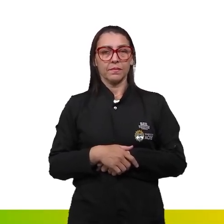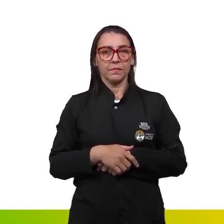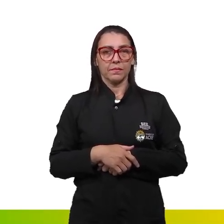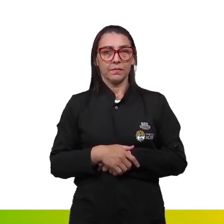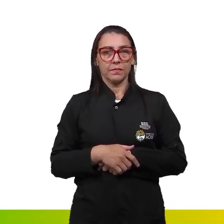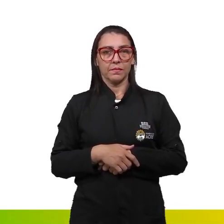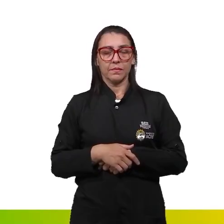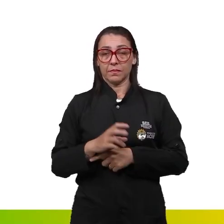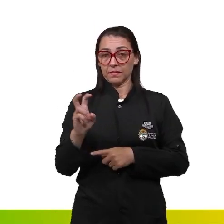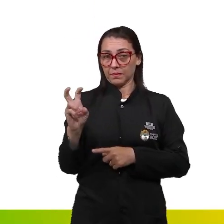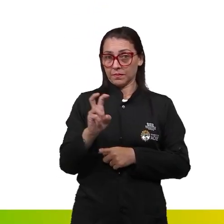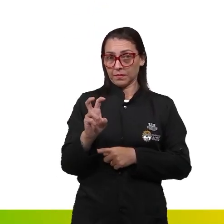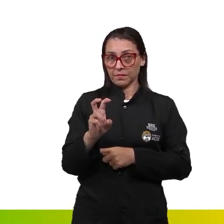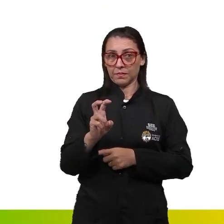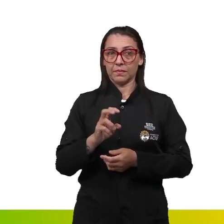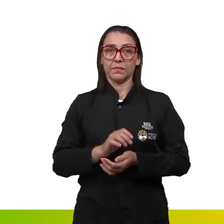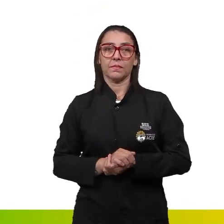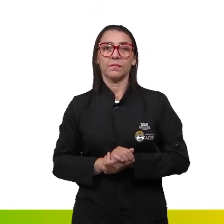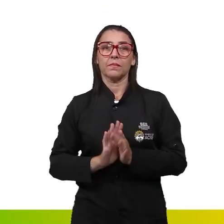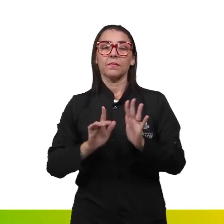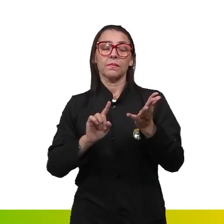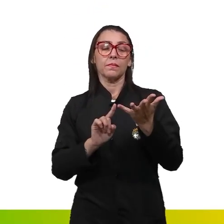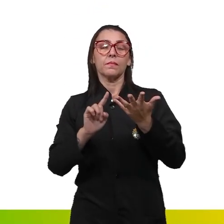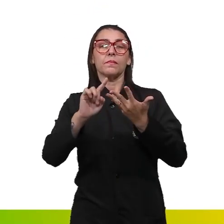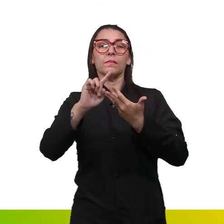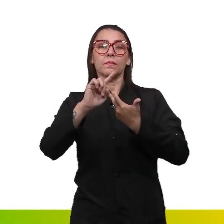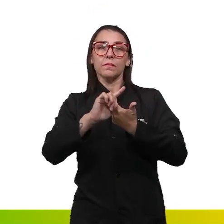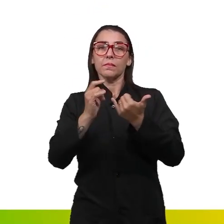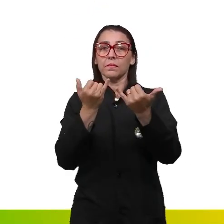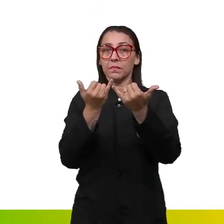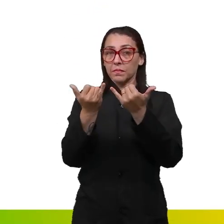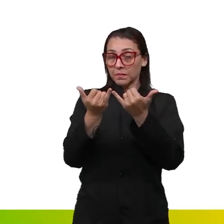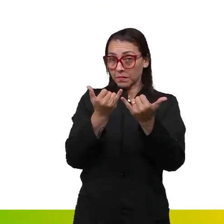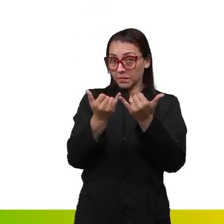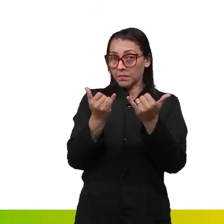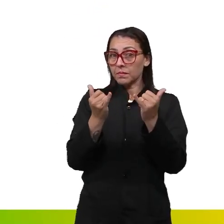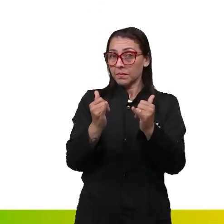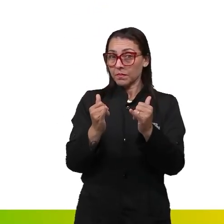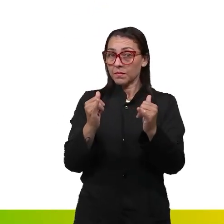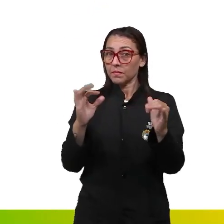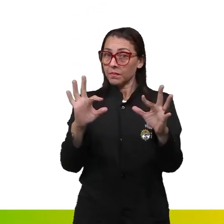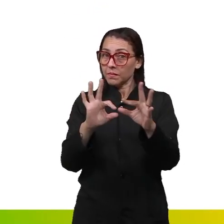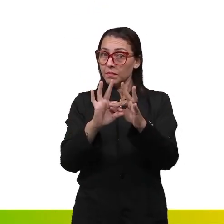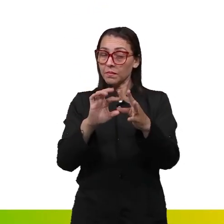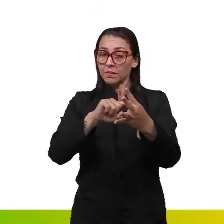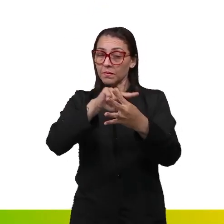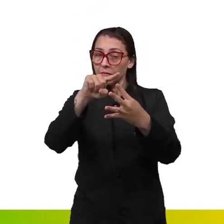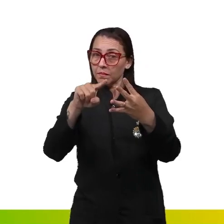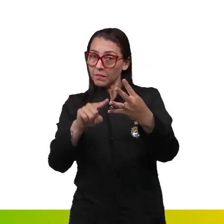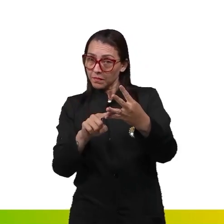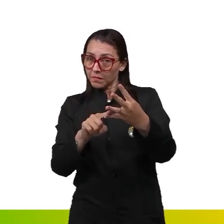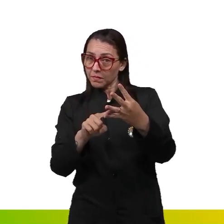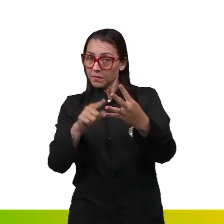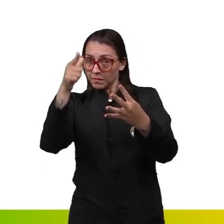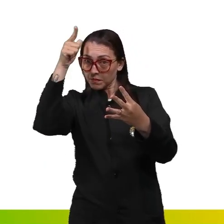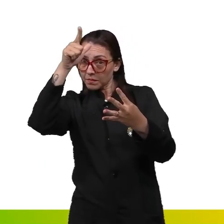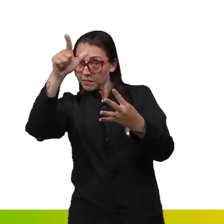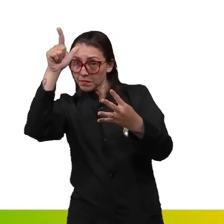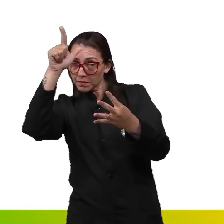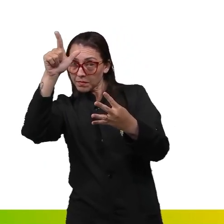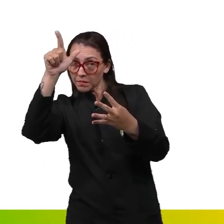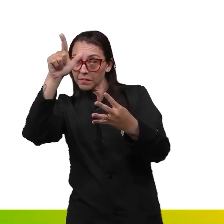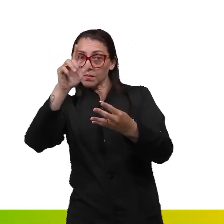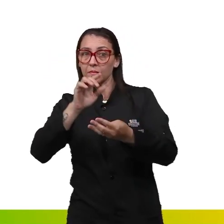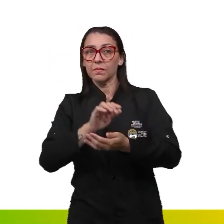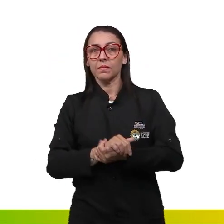Questão de número 5. Que elemento comum, une as 4 lendas. Aí nós temos, após as